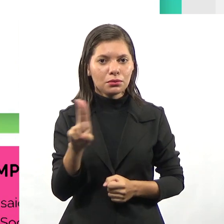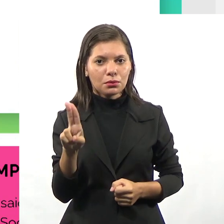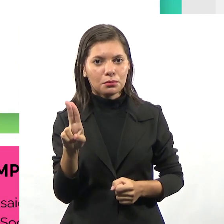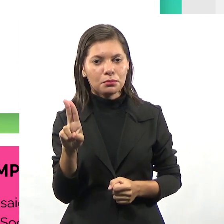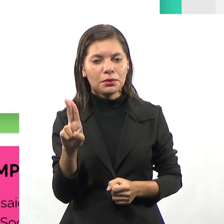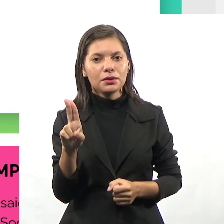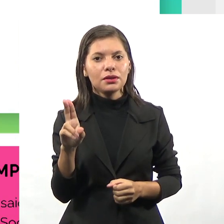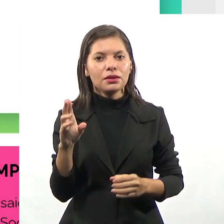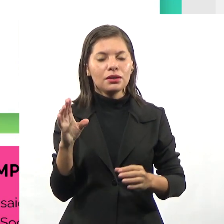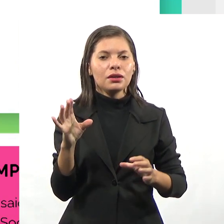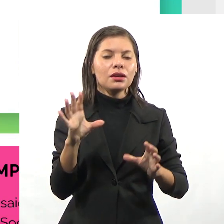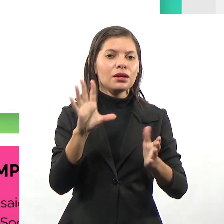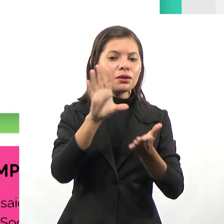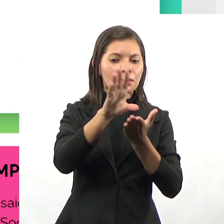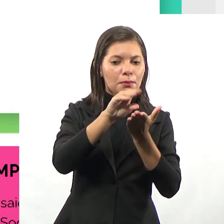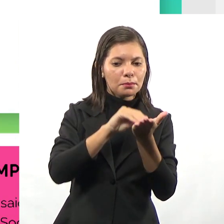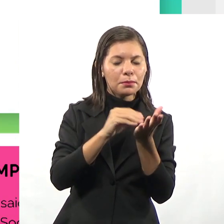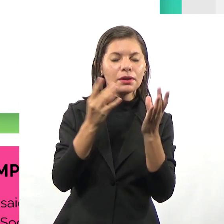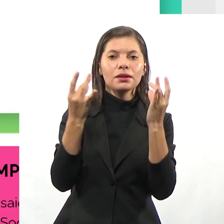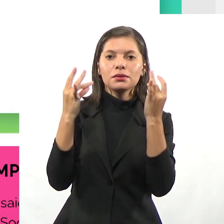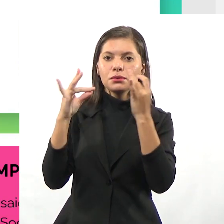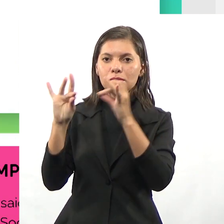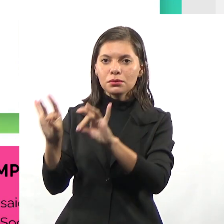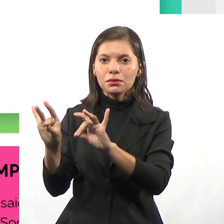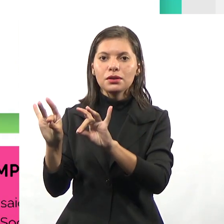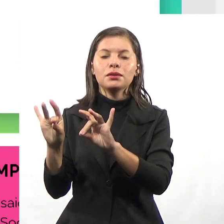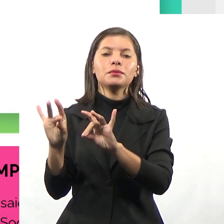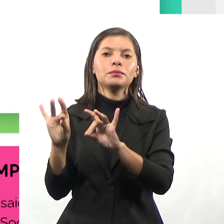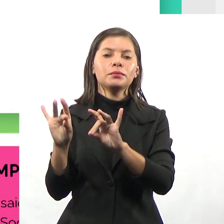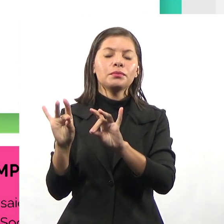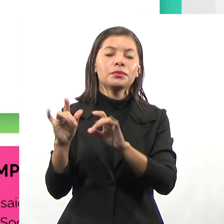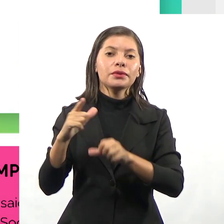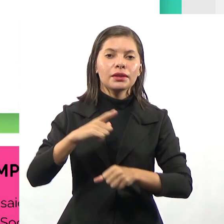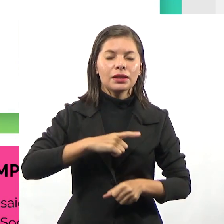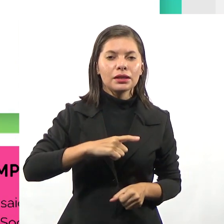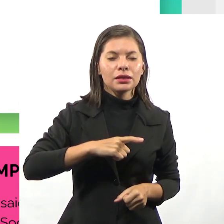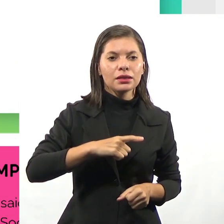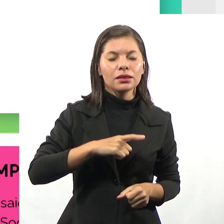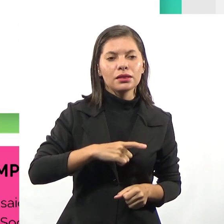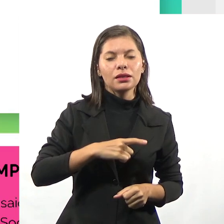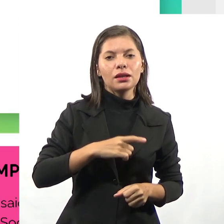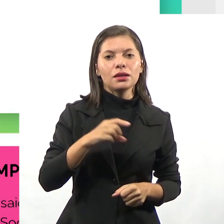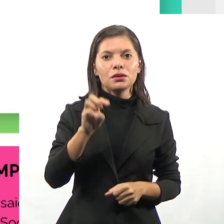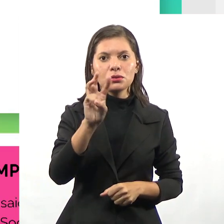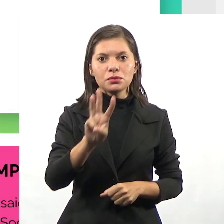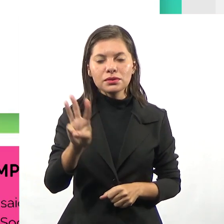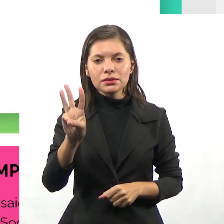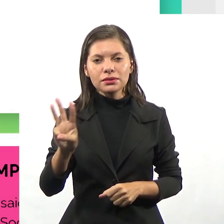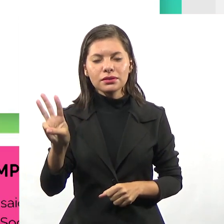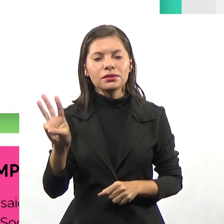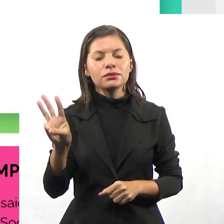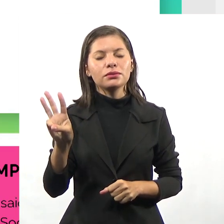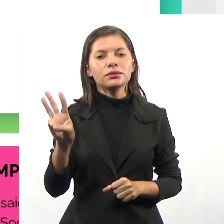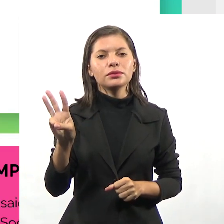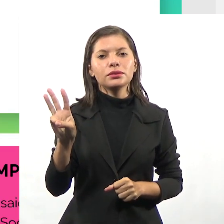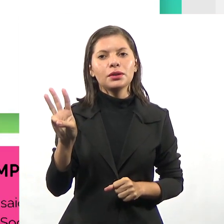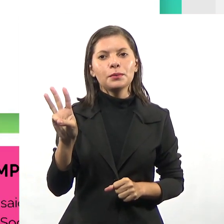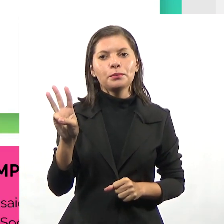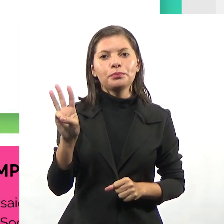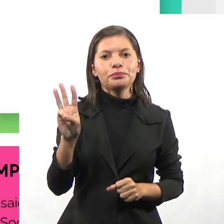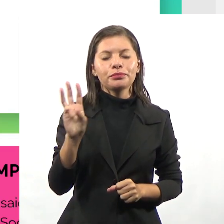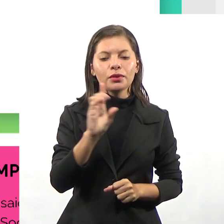coloca cache, dois pontos e cola o link na frente, ele vai trazer uma versão daquele